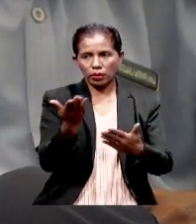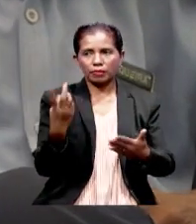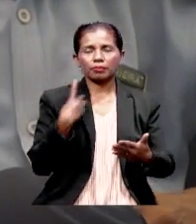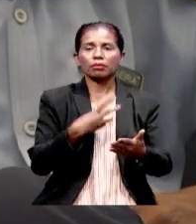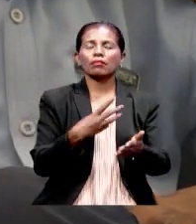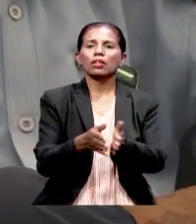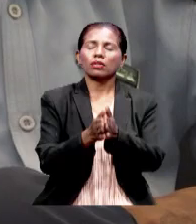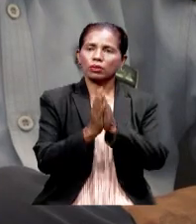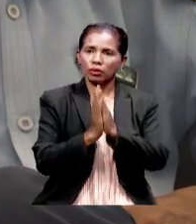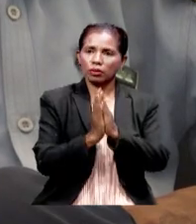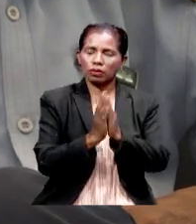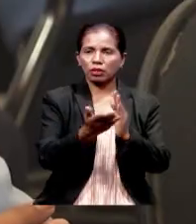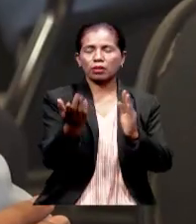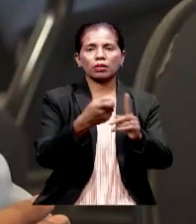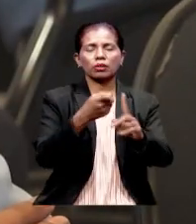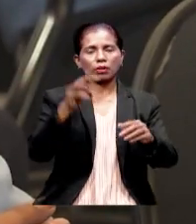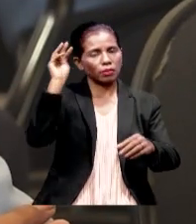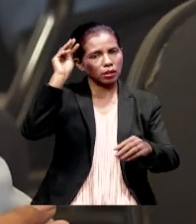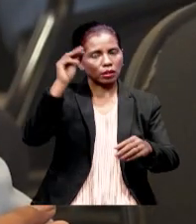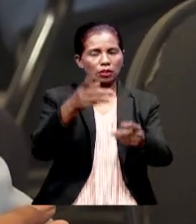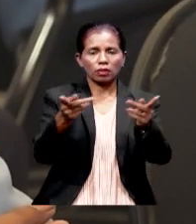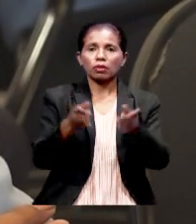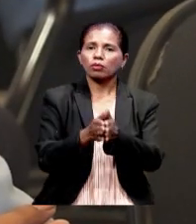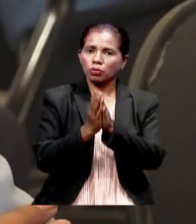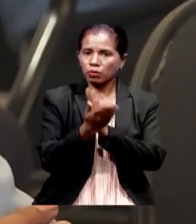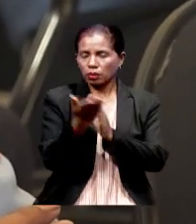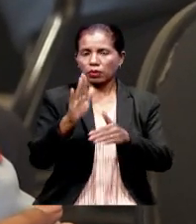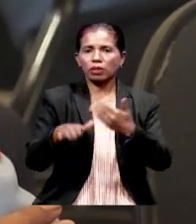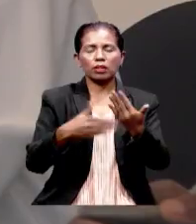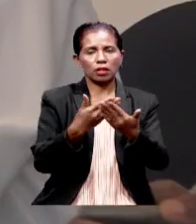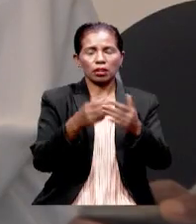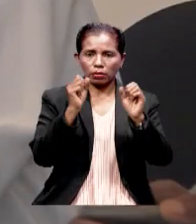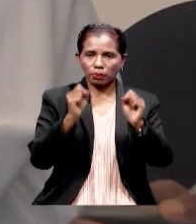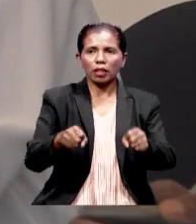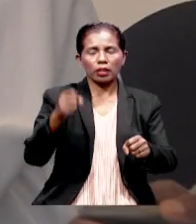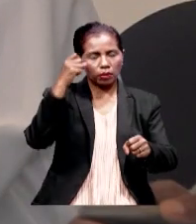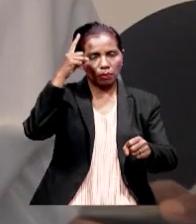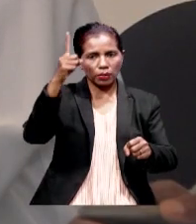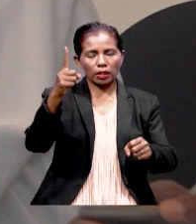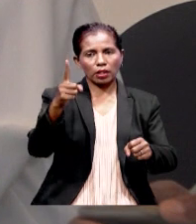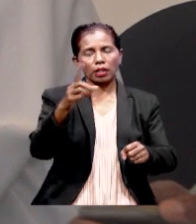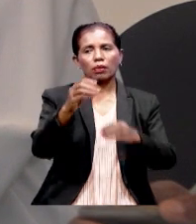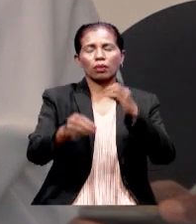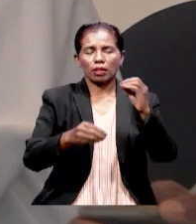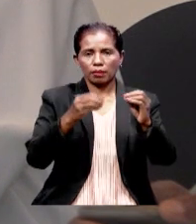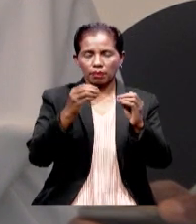fosse ler lourdes o ministro nem a fati, não se vai ter posse da tubele, compreende, mas a cara é minha suiga,